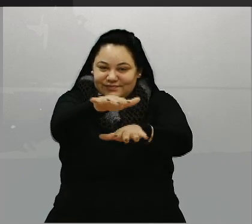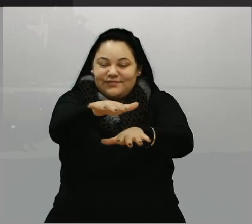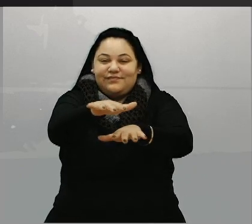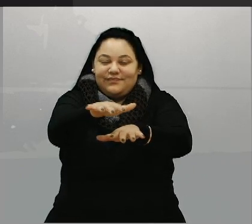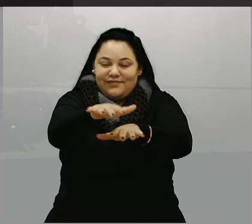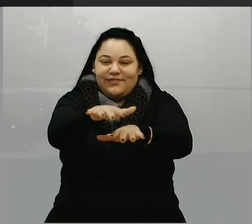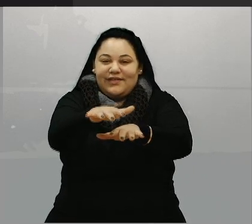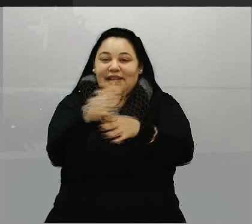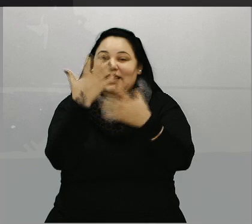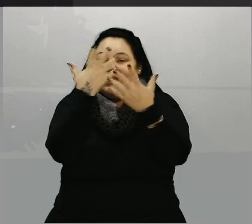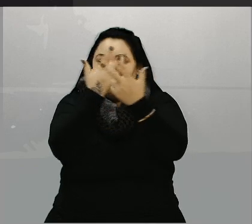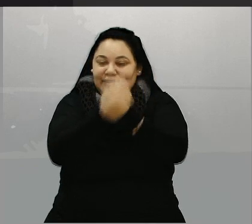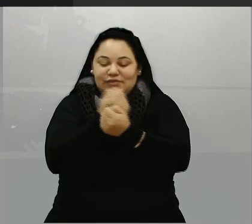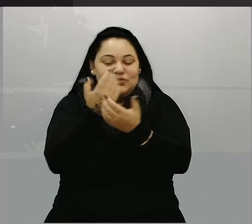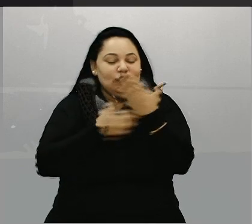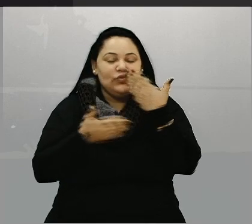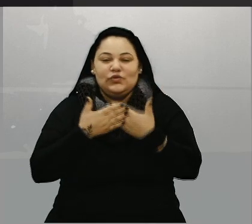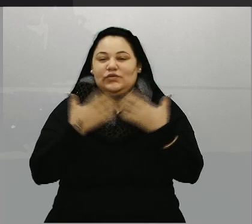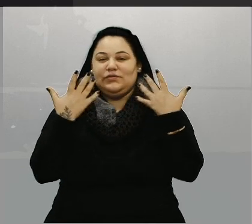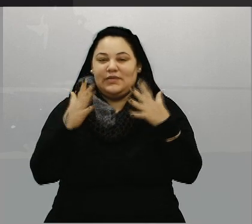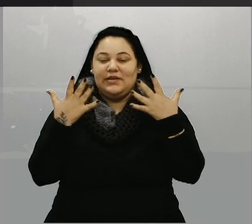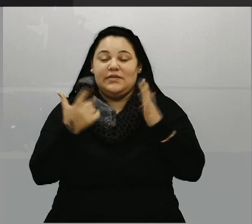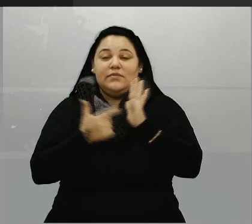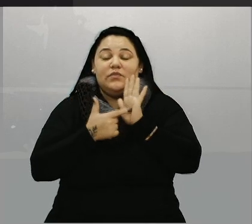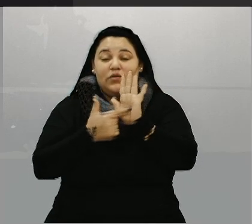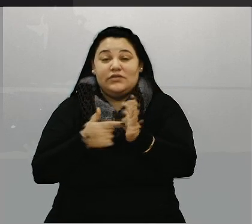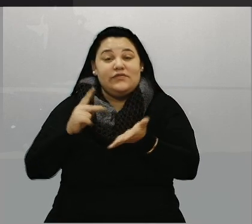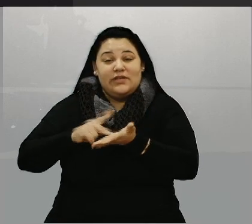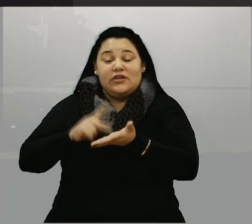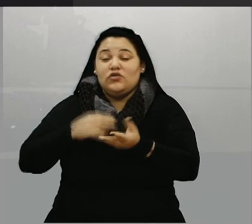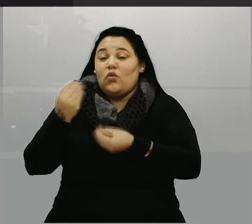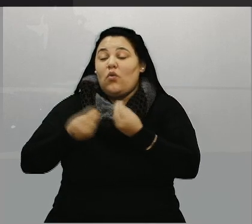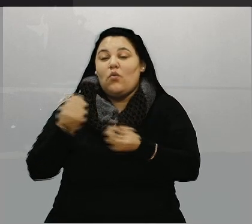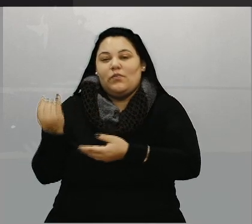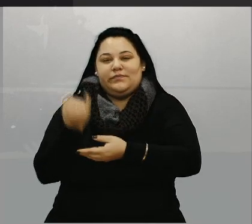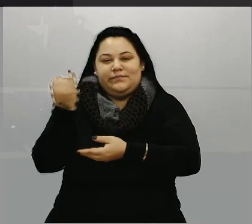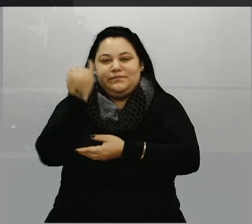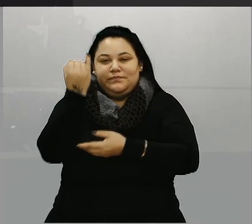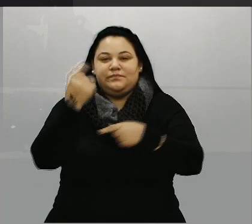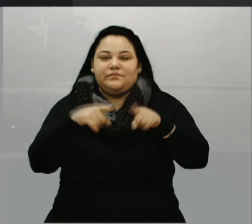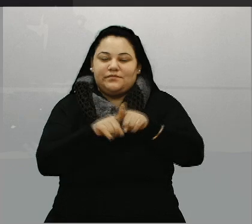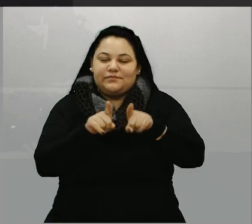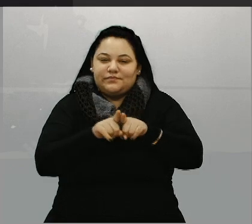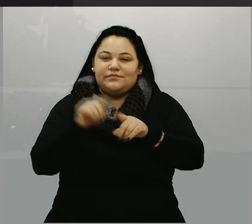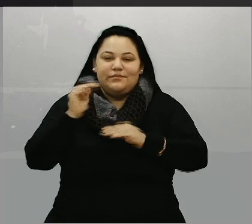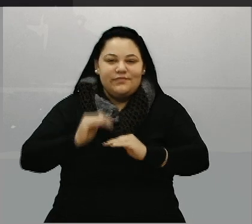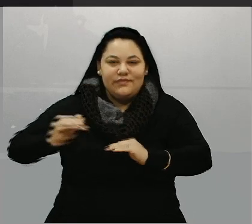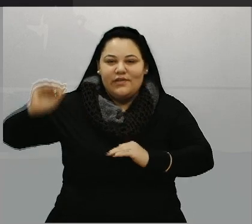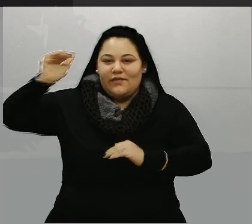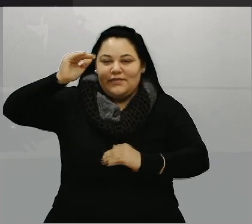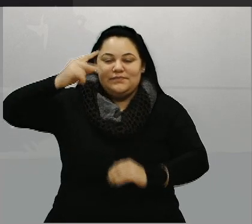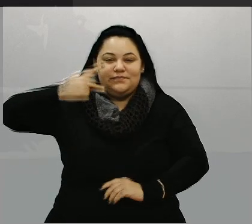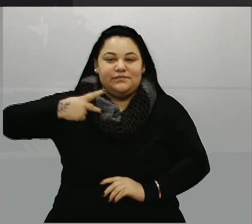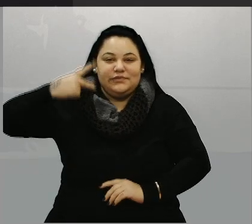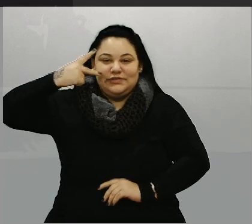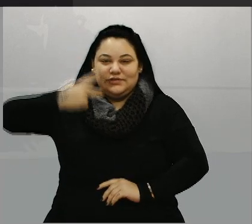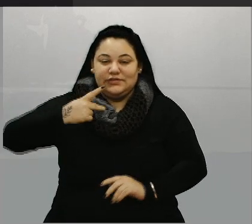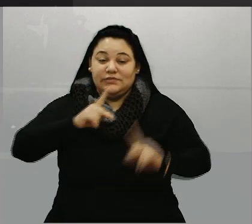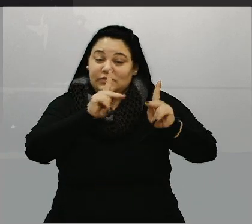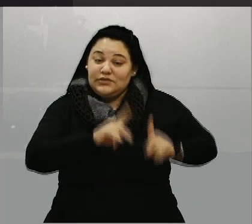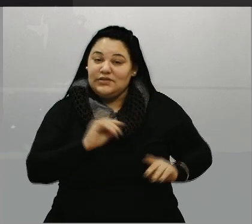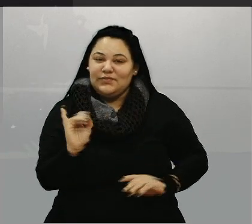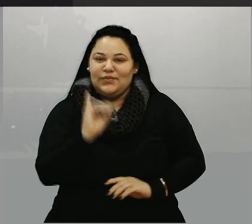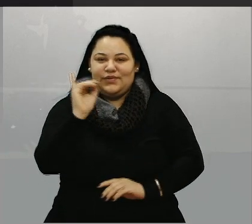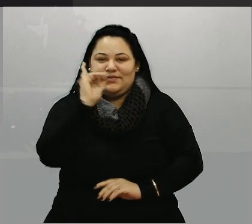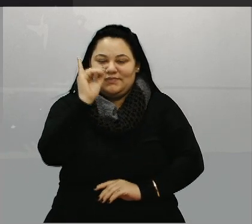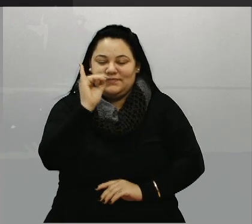extraordinária, estão todos de parabéns e isso mostra o quanto que é importante, as autoridades, os políticos, as pessoas importantes,